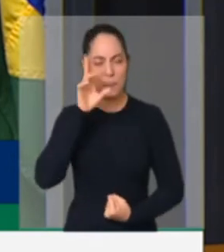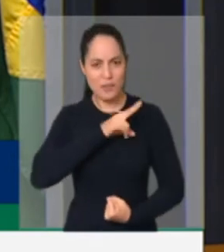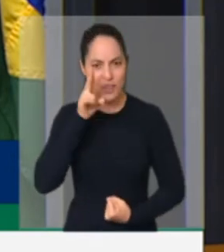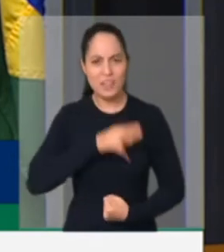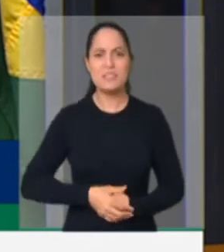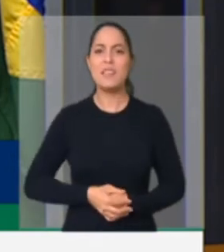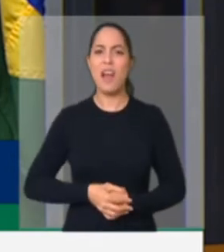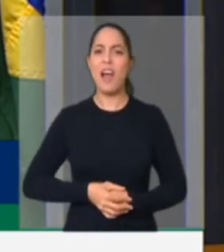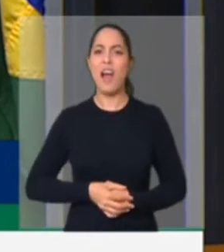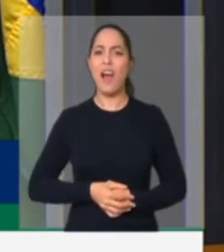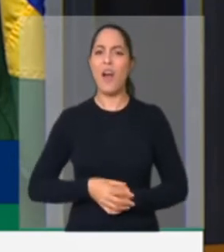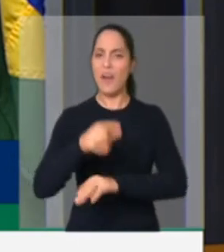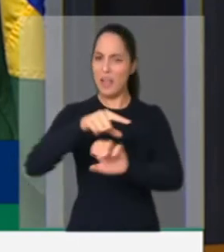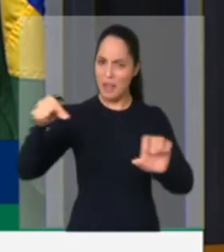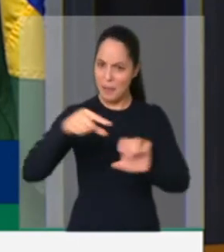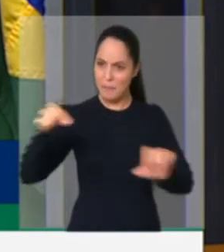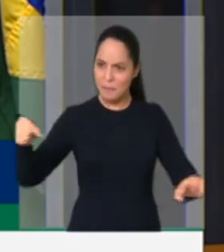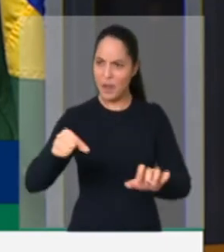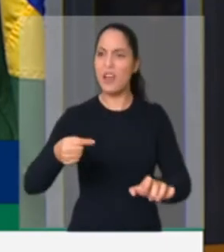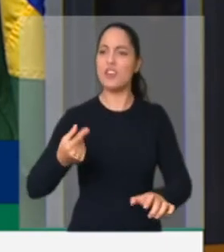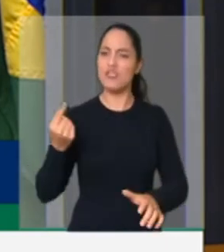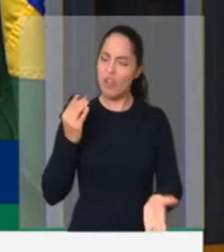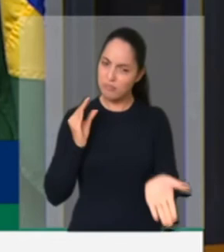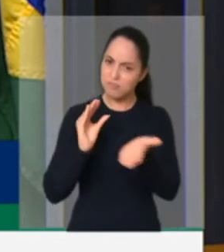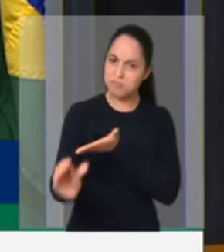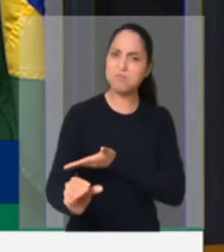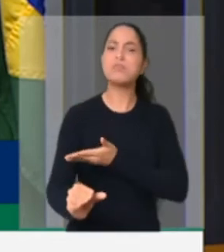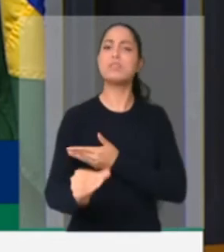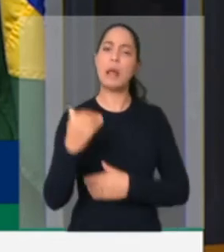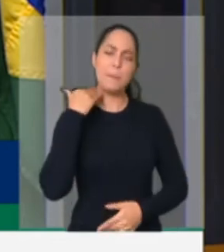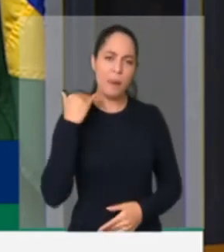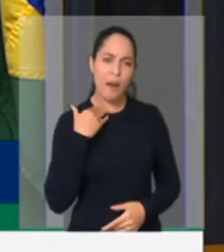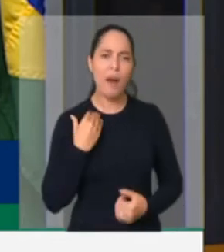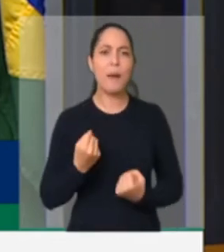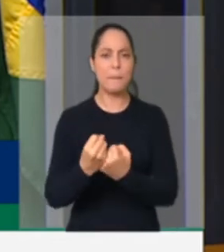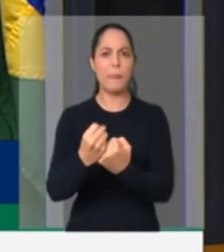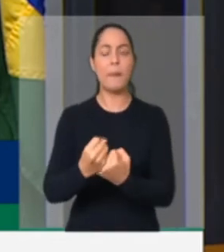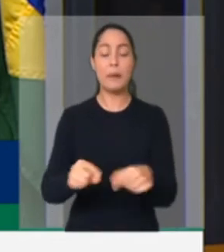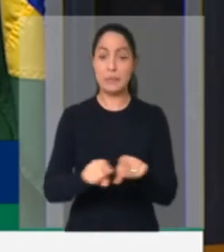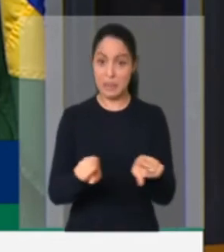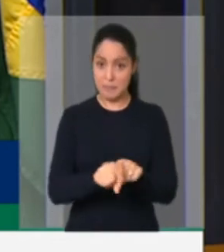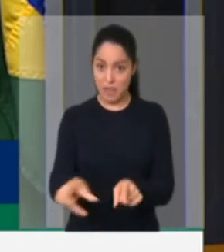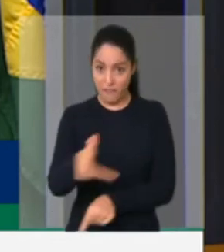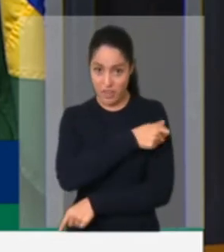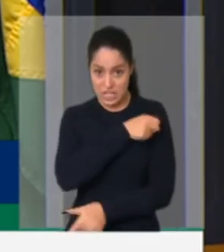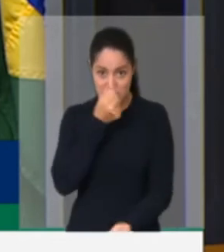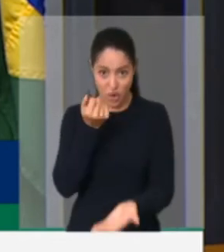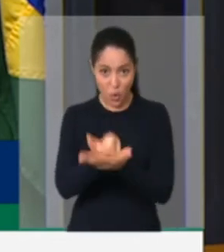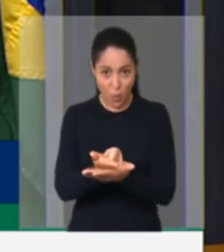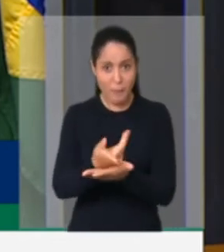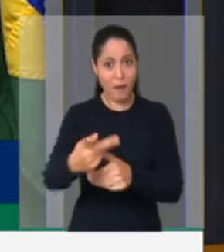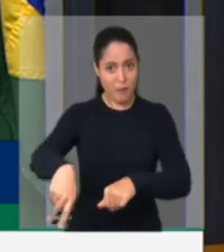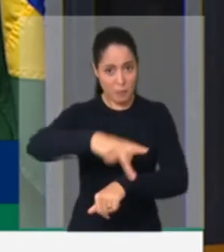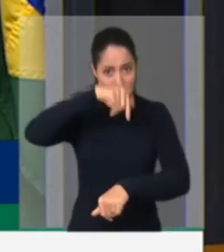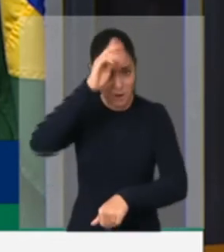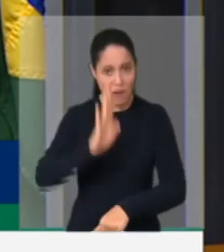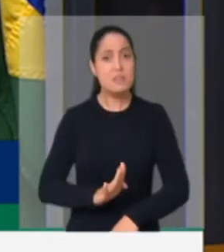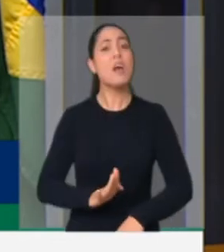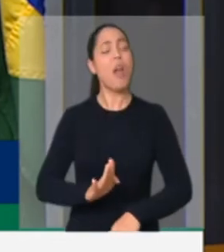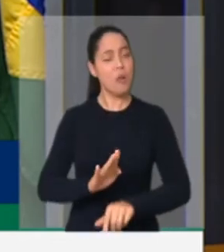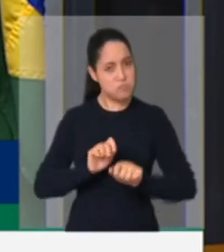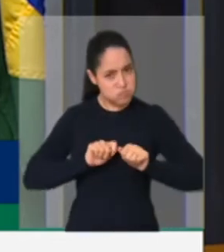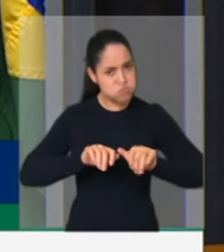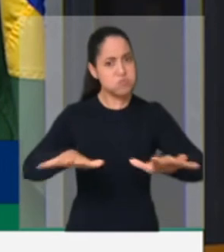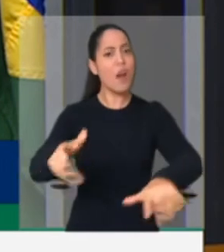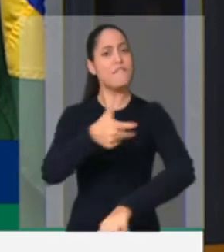as empresas para sustentar os seus empregos e também lutando para comprar vacina para o Brasil essa narrativa